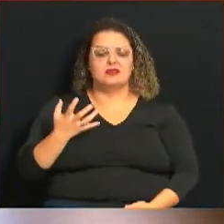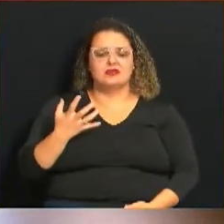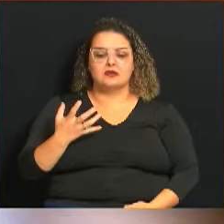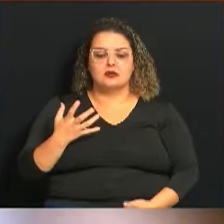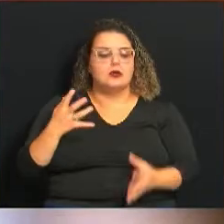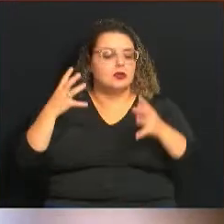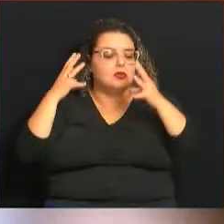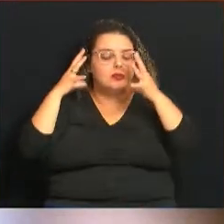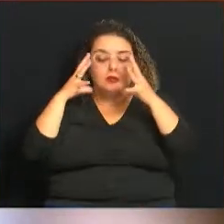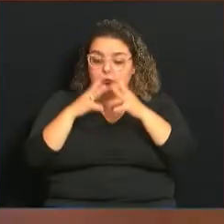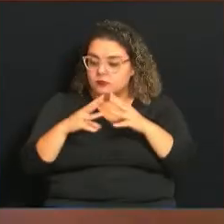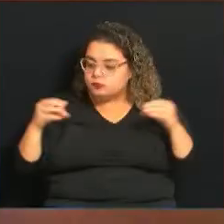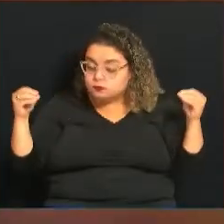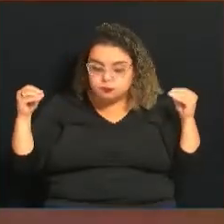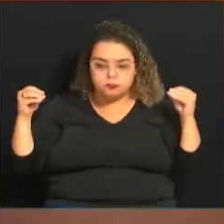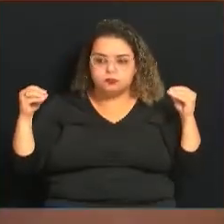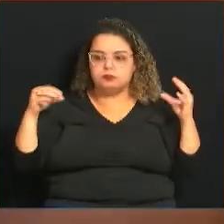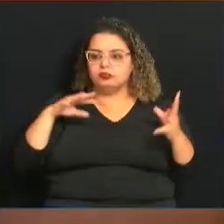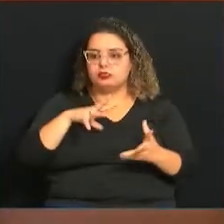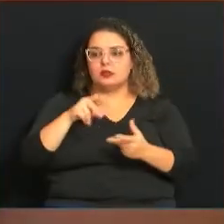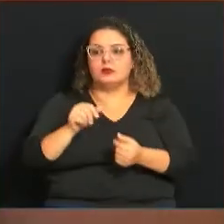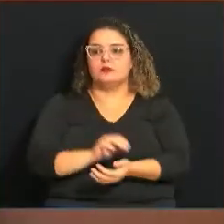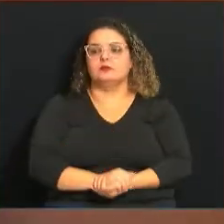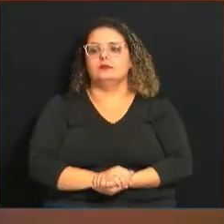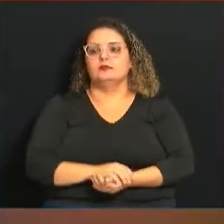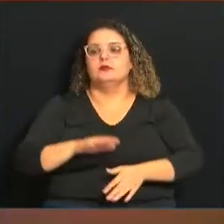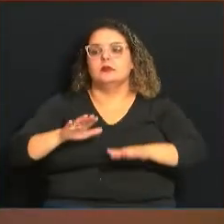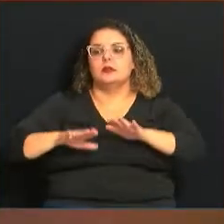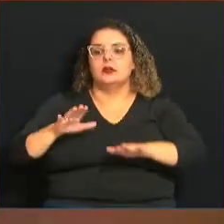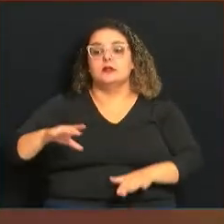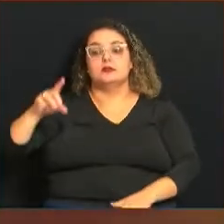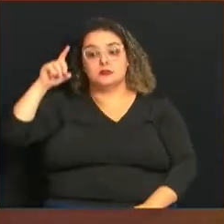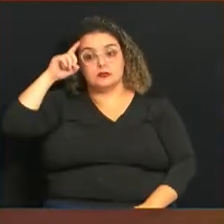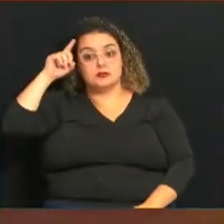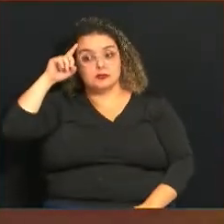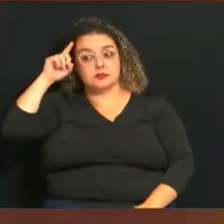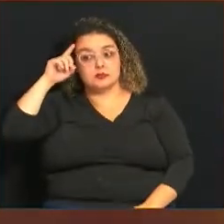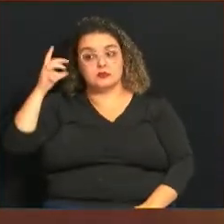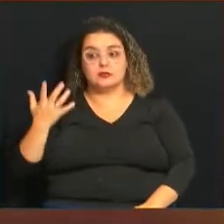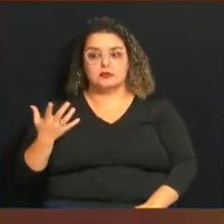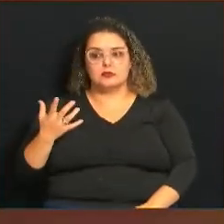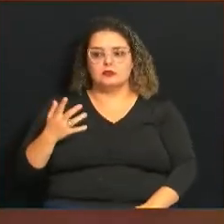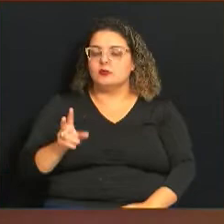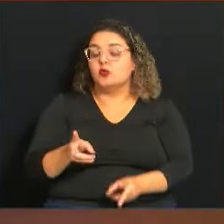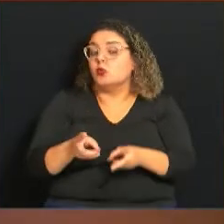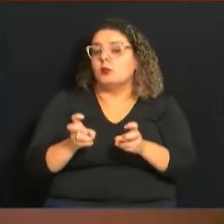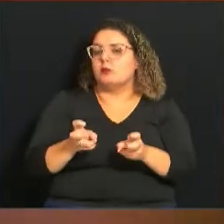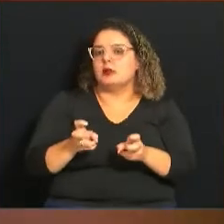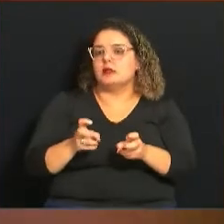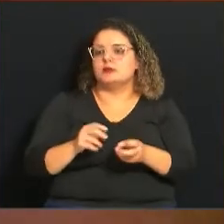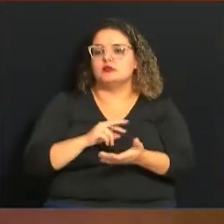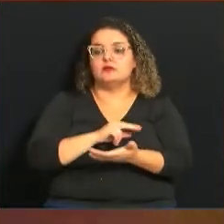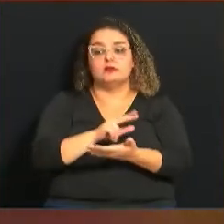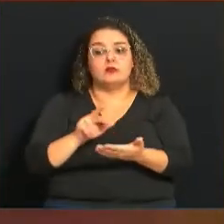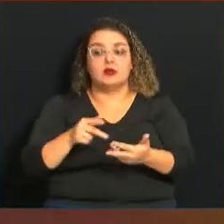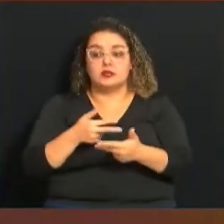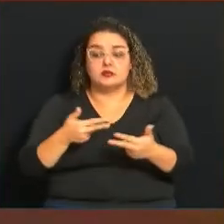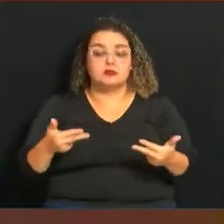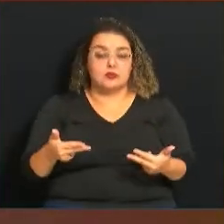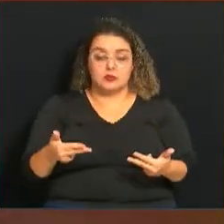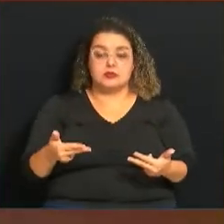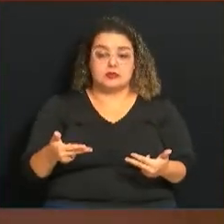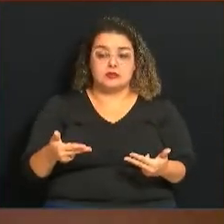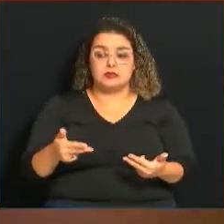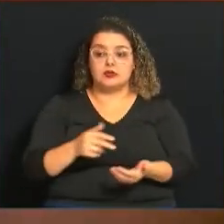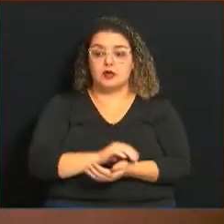Minha vontade era sumir. Às vezes, na correria do dia a dia, a gente não se dá conta de muita coisa, né?